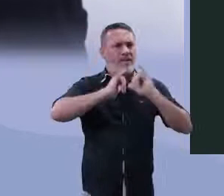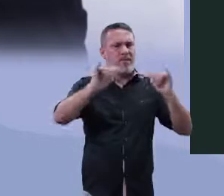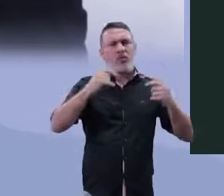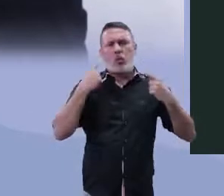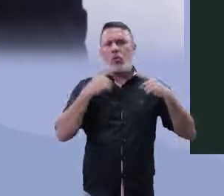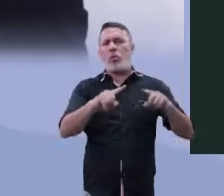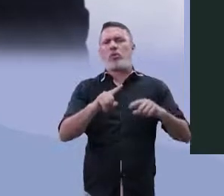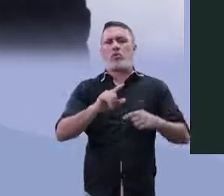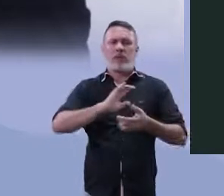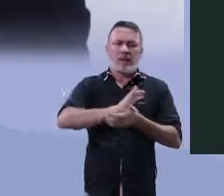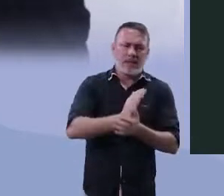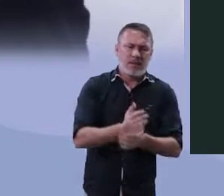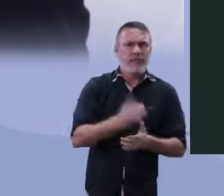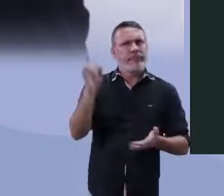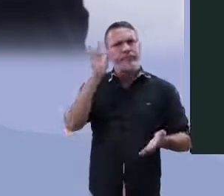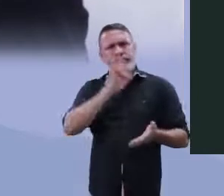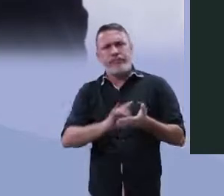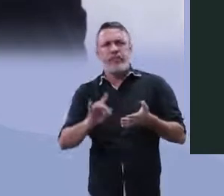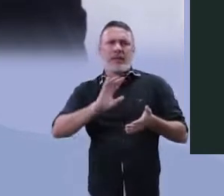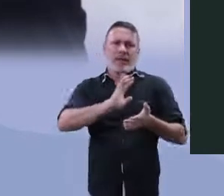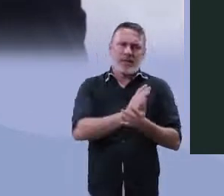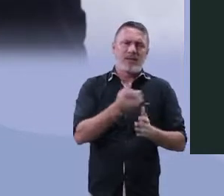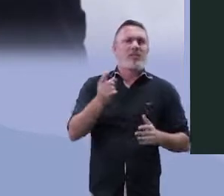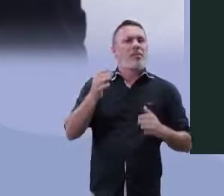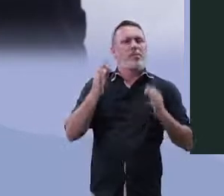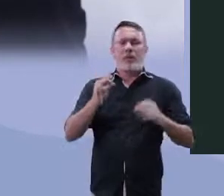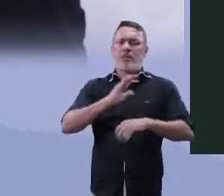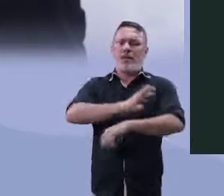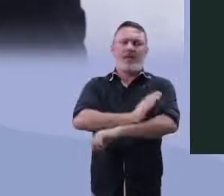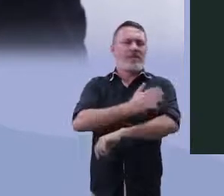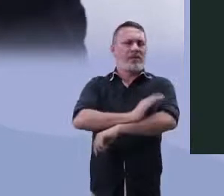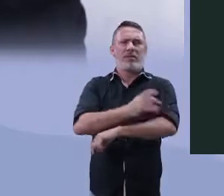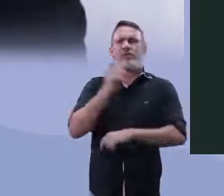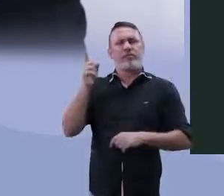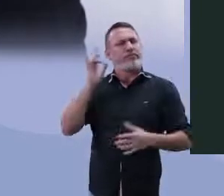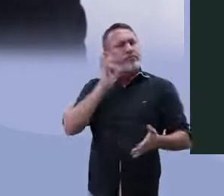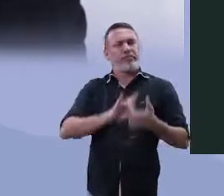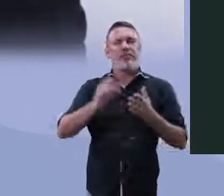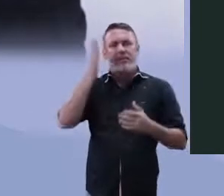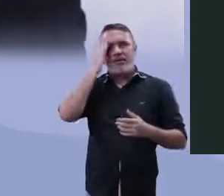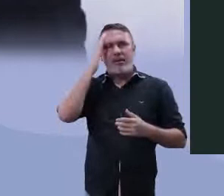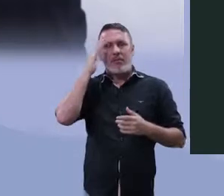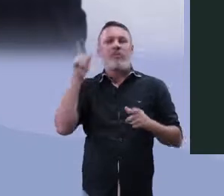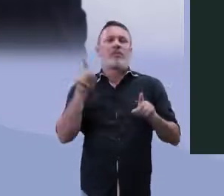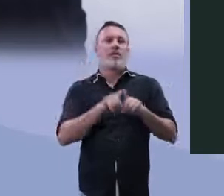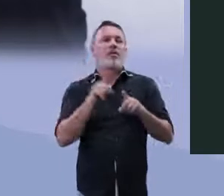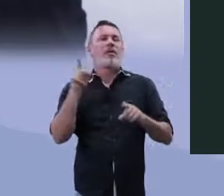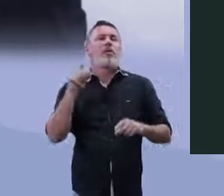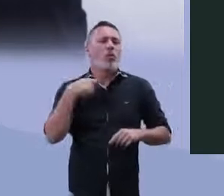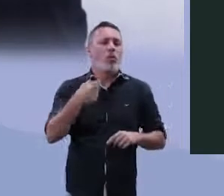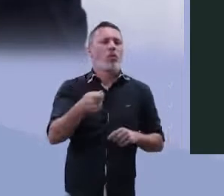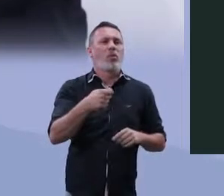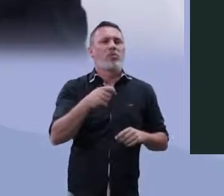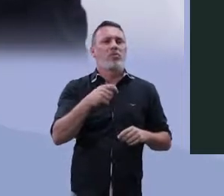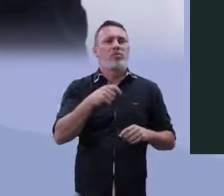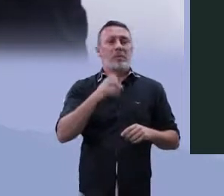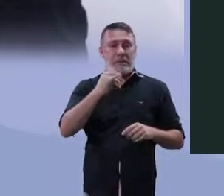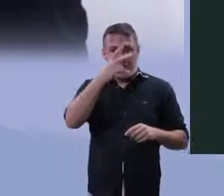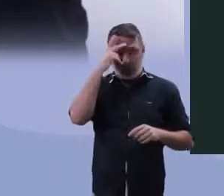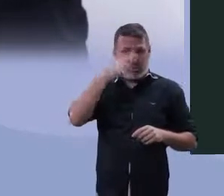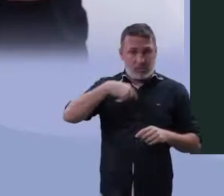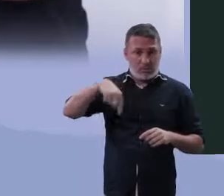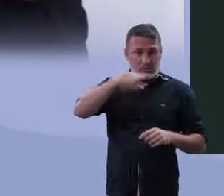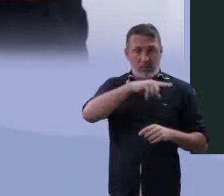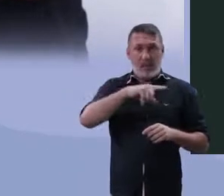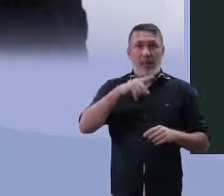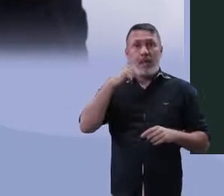um movimento contra o racismo, mas também contra tudo aquilo que ele representa e principalmente contra os agentes que